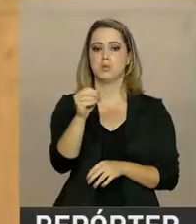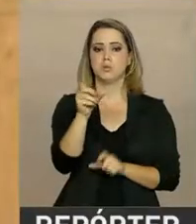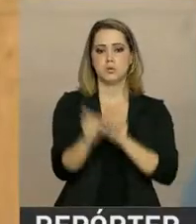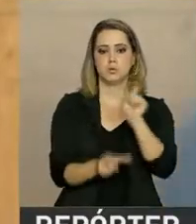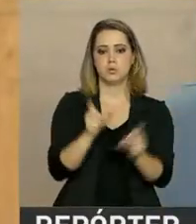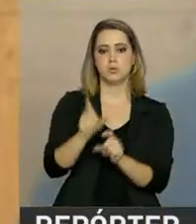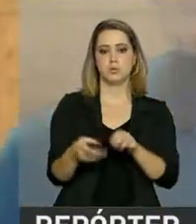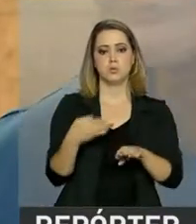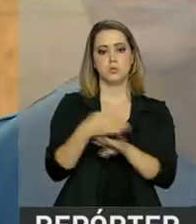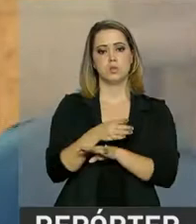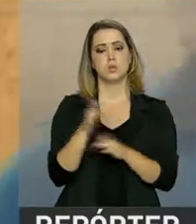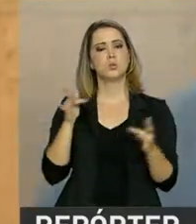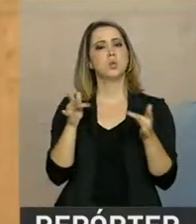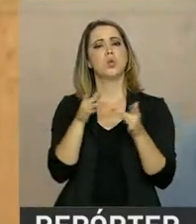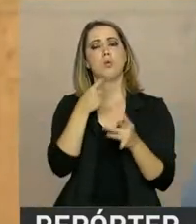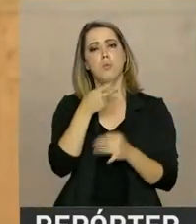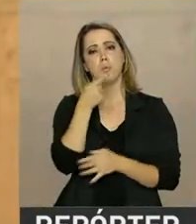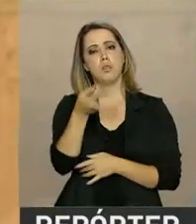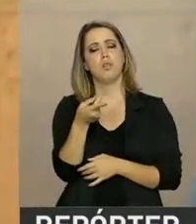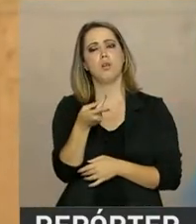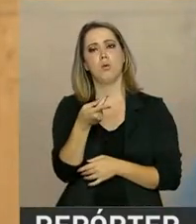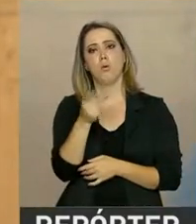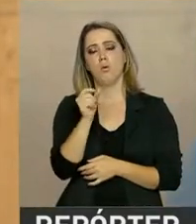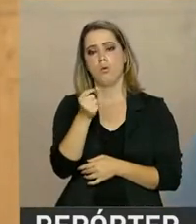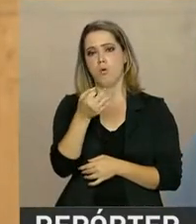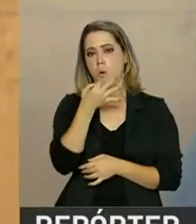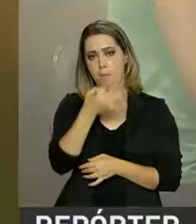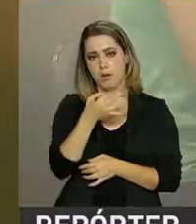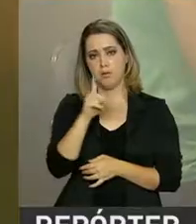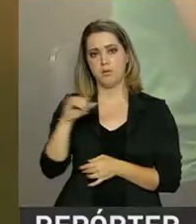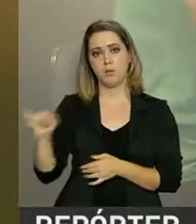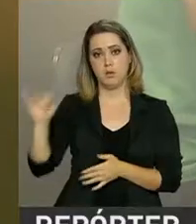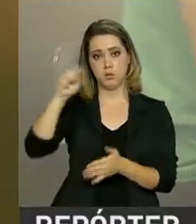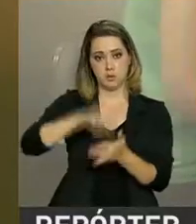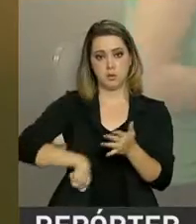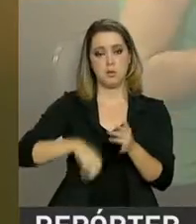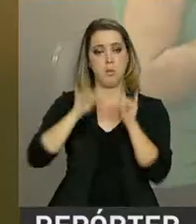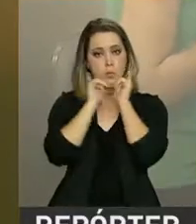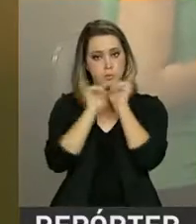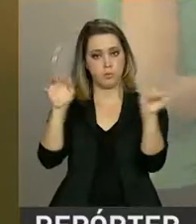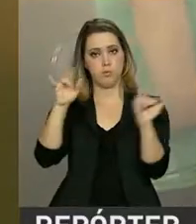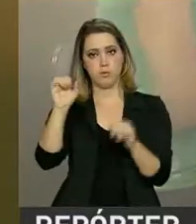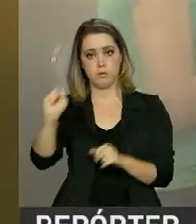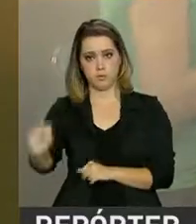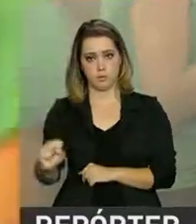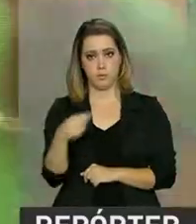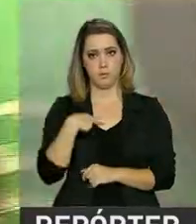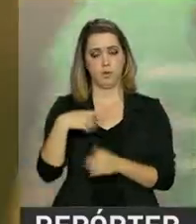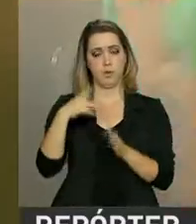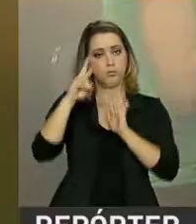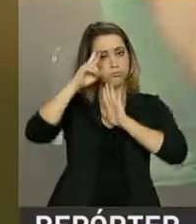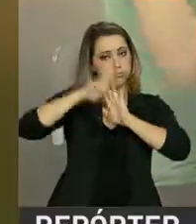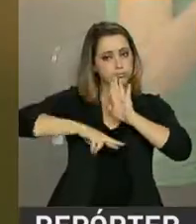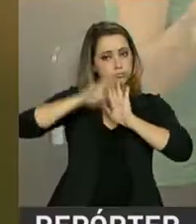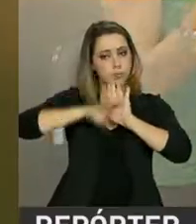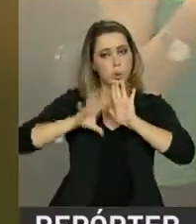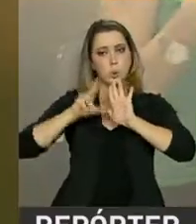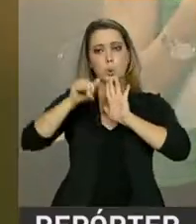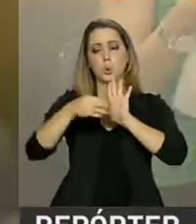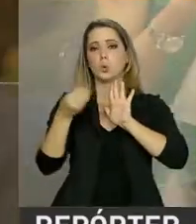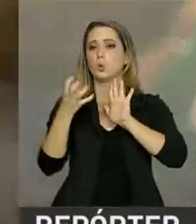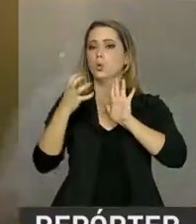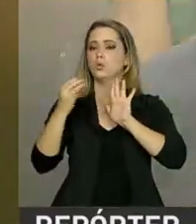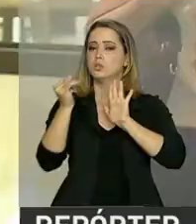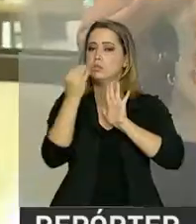Para ele, os compromissos fiscais e tributários são prioridades, como a declaração da RAIS, a Relação Anual de